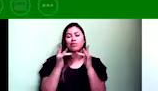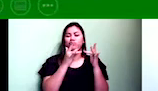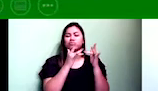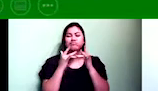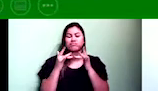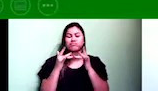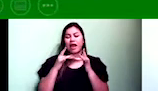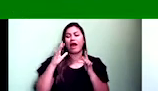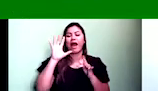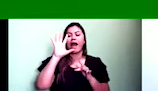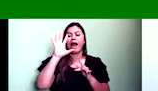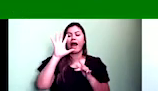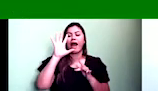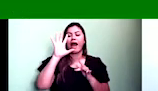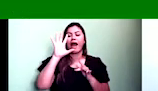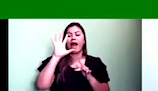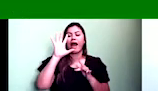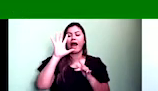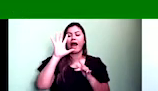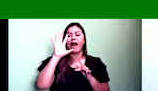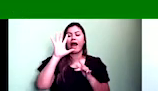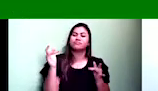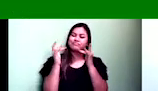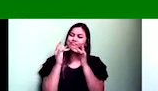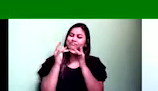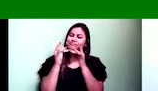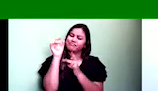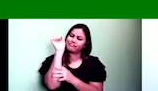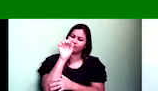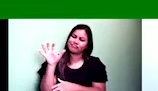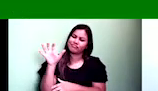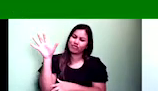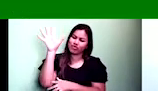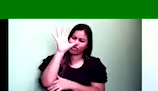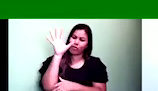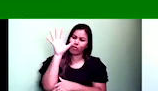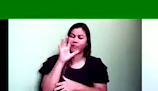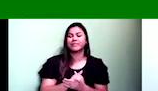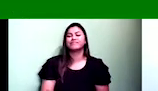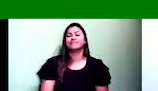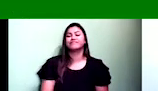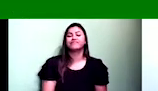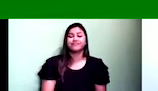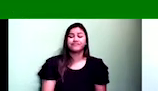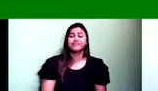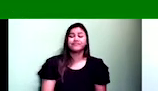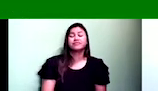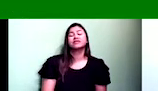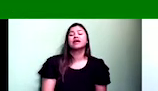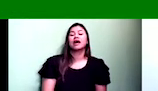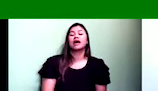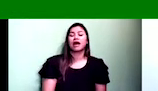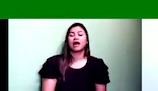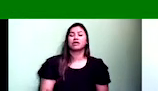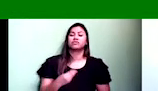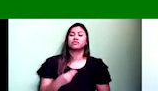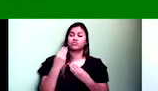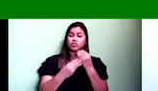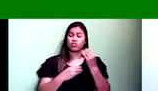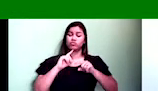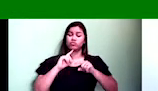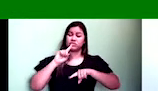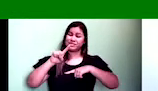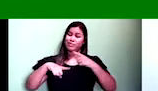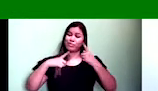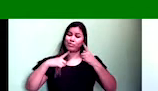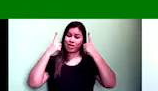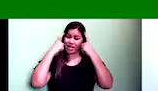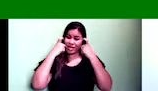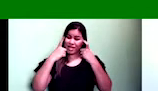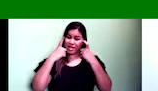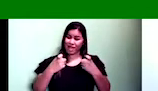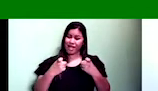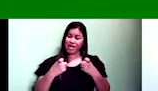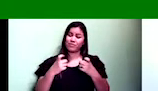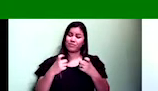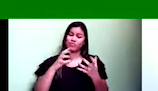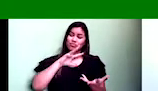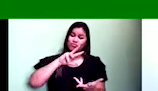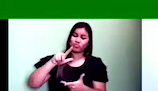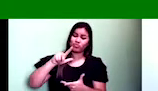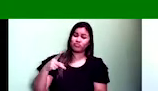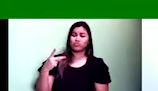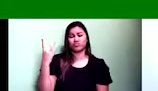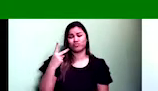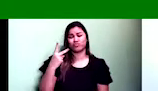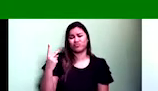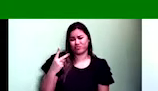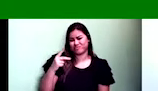Em continuidade à história, tivemos duas grandes guerras mundiais, a Primeira Guerra Mundial, a Segunda